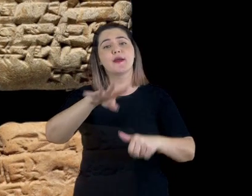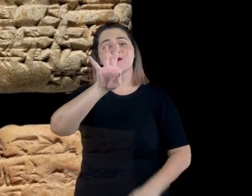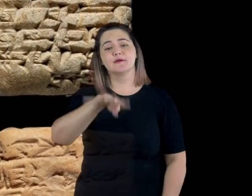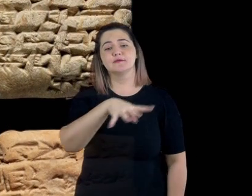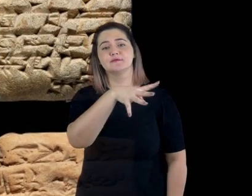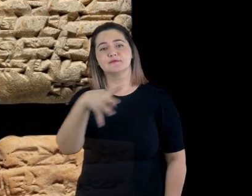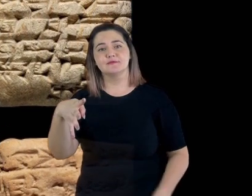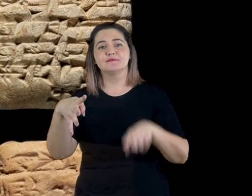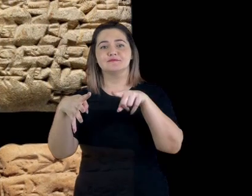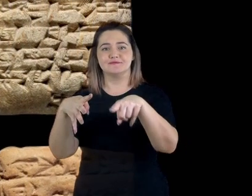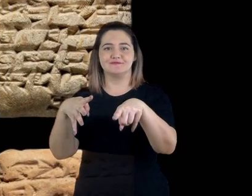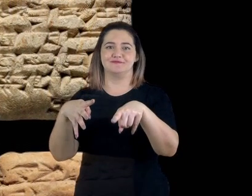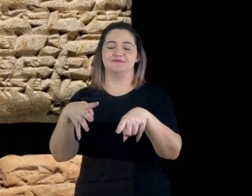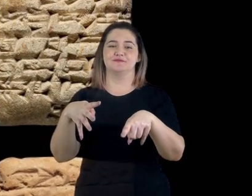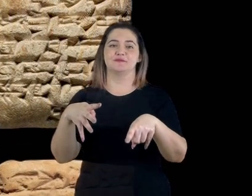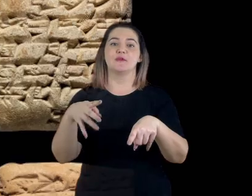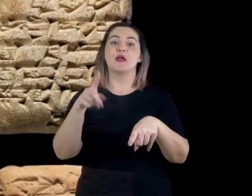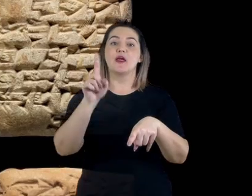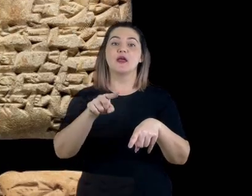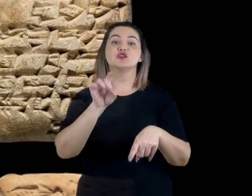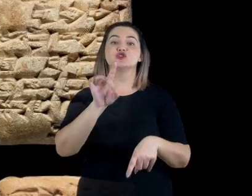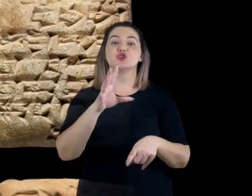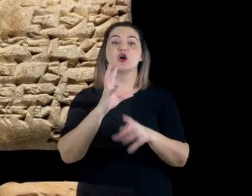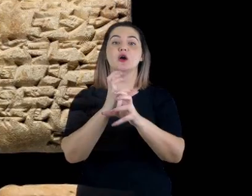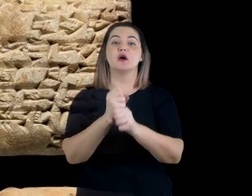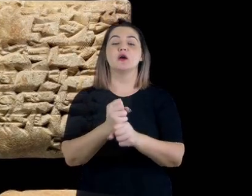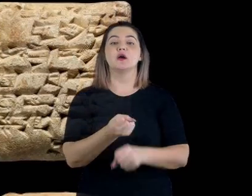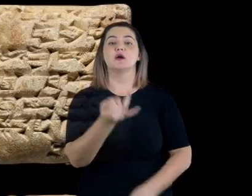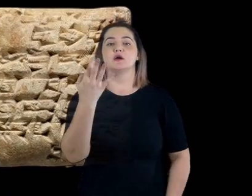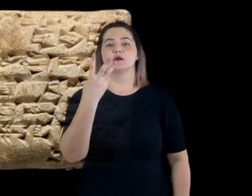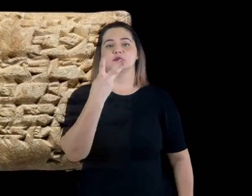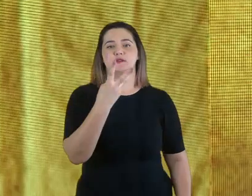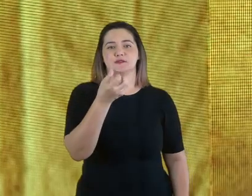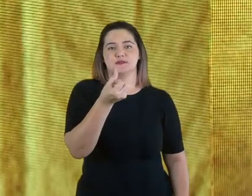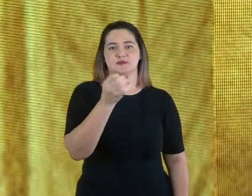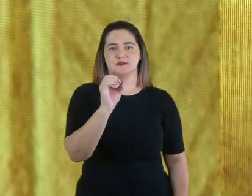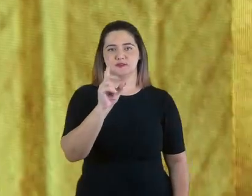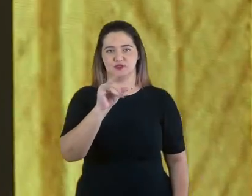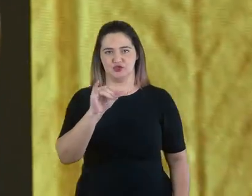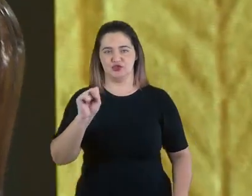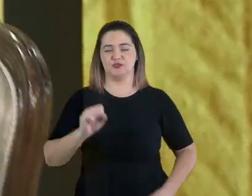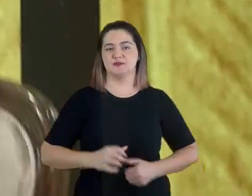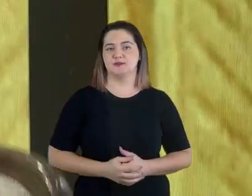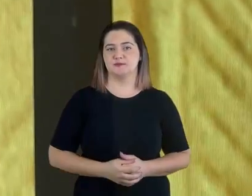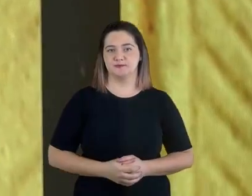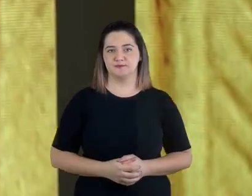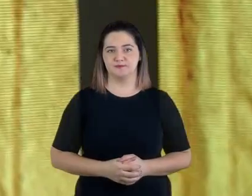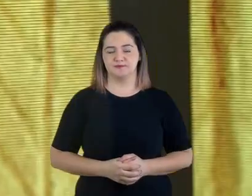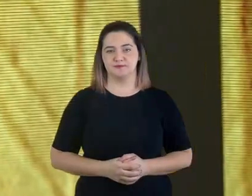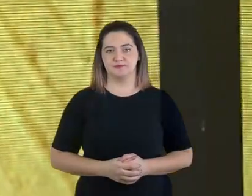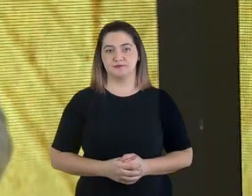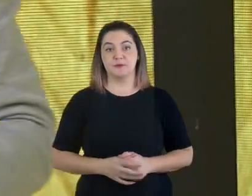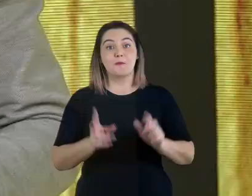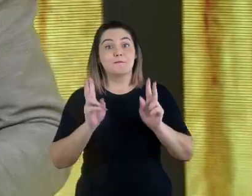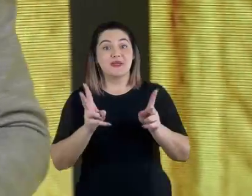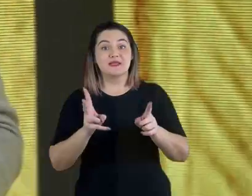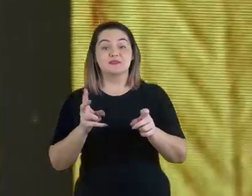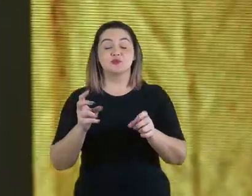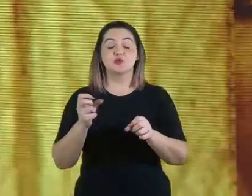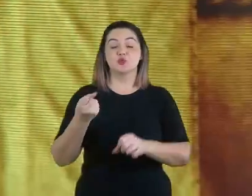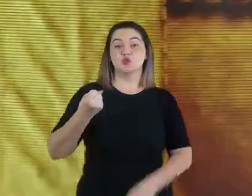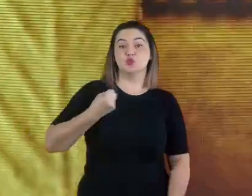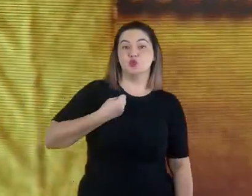neste calendário atual de apenas 360 dias. O mesmo número foi usado para expressar períodos de